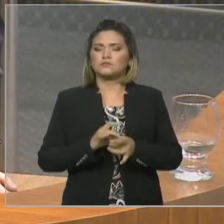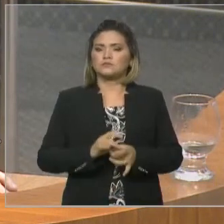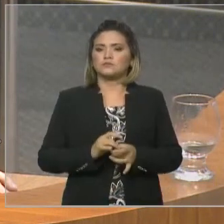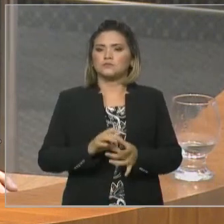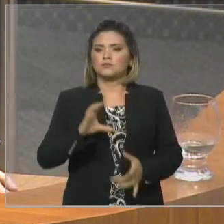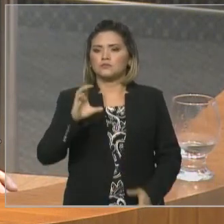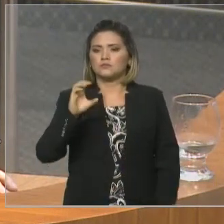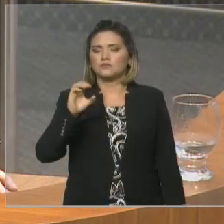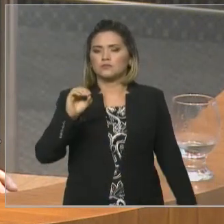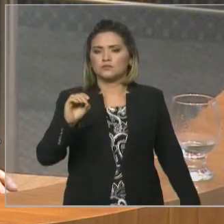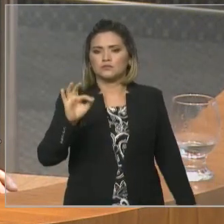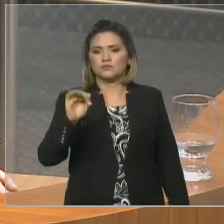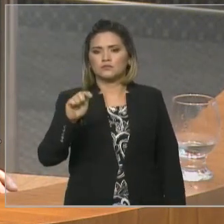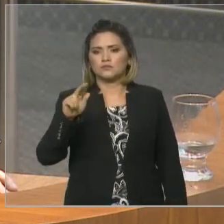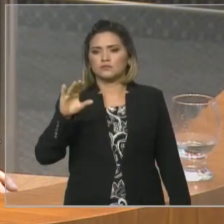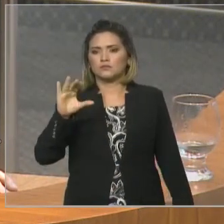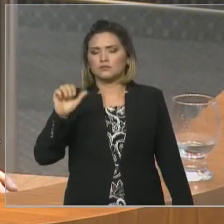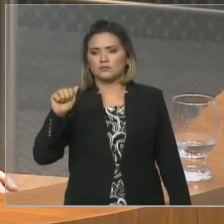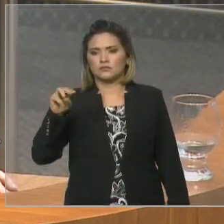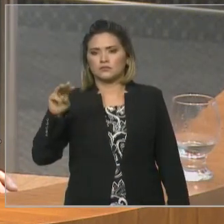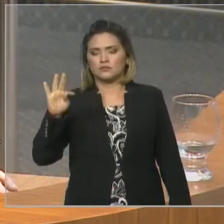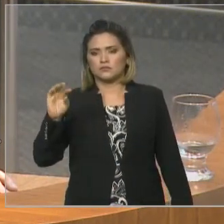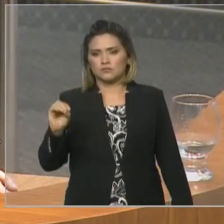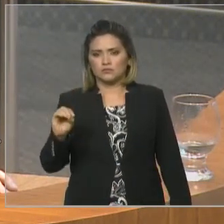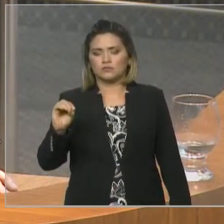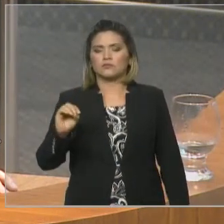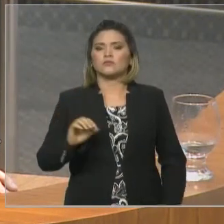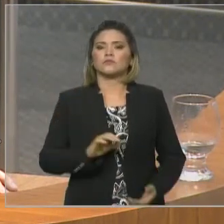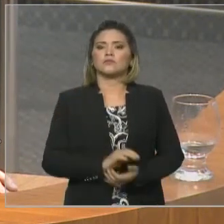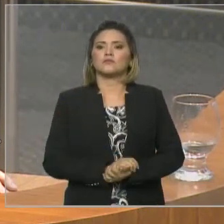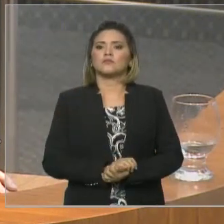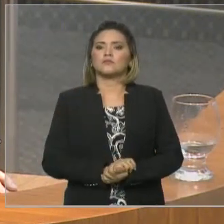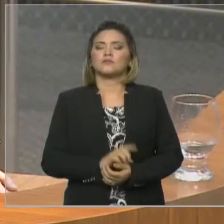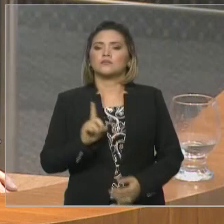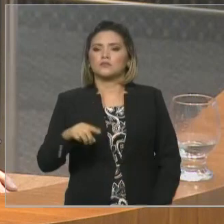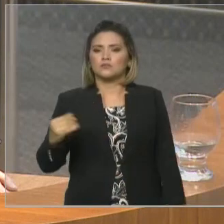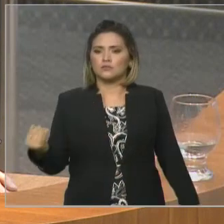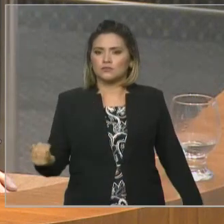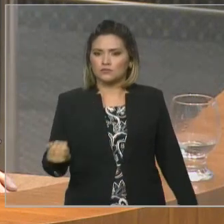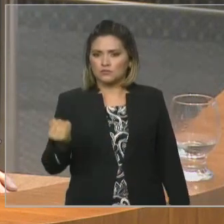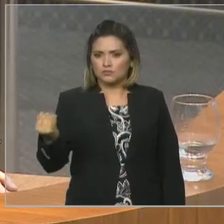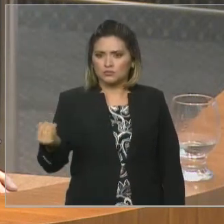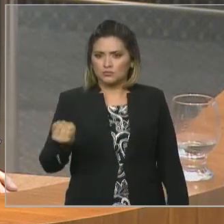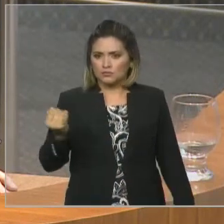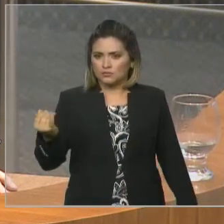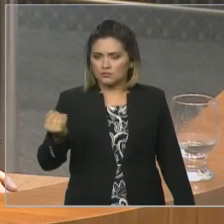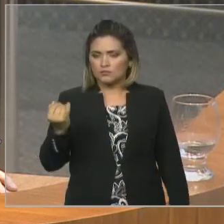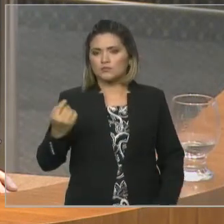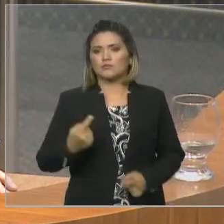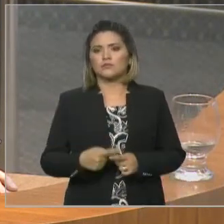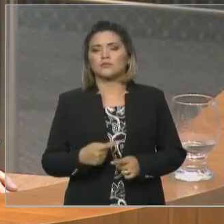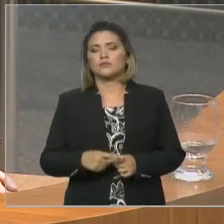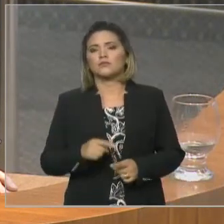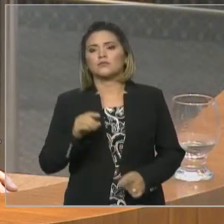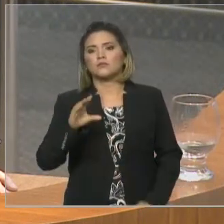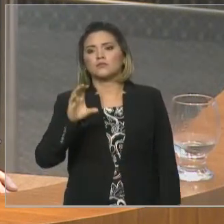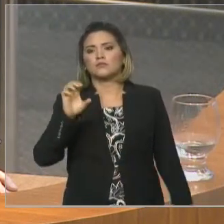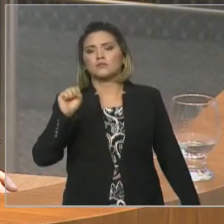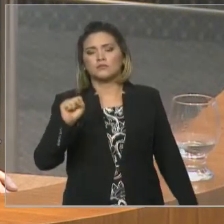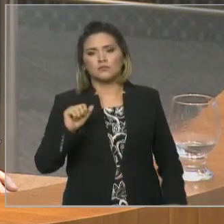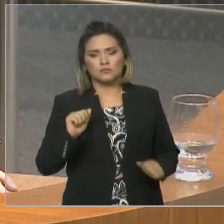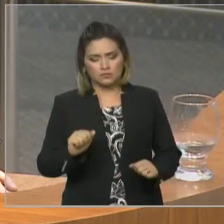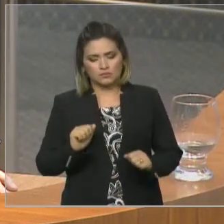acompanhar o processo de adesão, ver essa situação, e é importante a sua fala, do deputado Ciro, porque a SES pode ajudar na